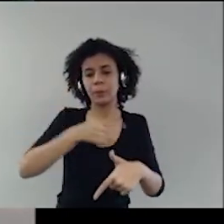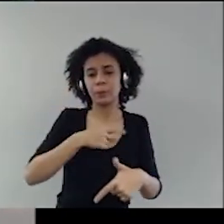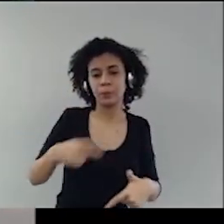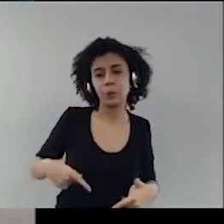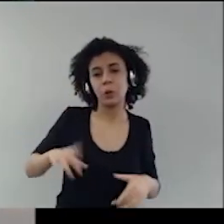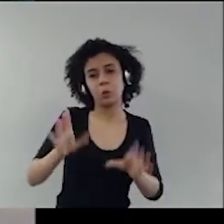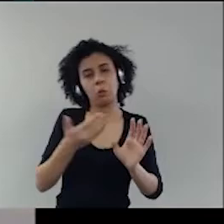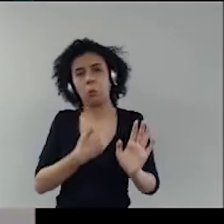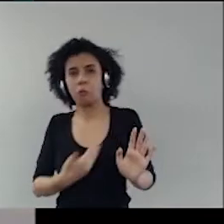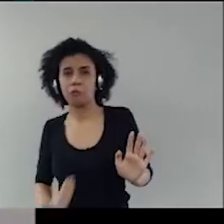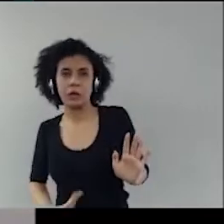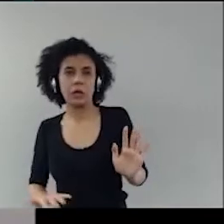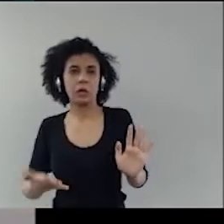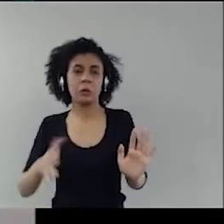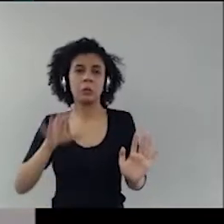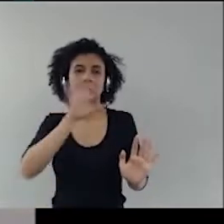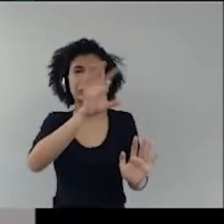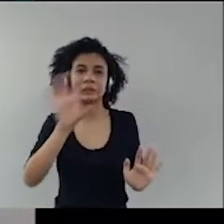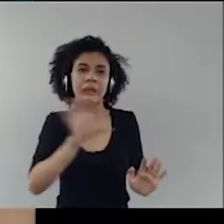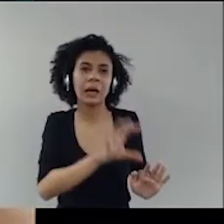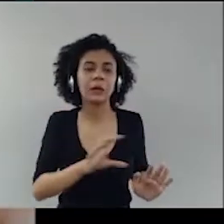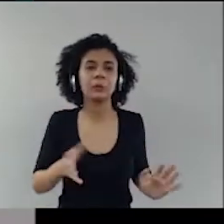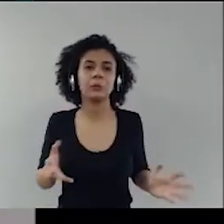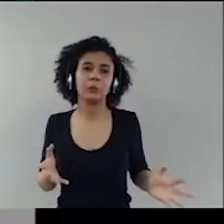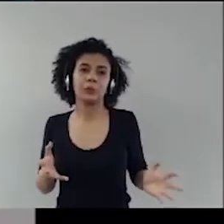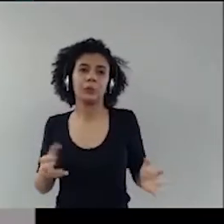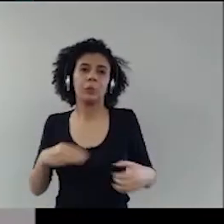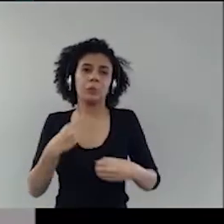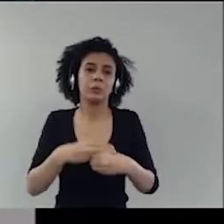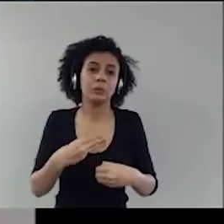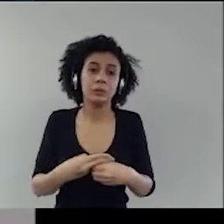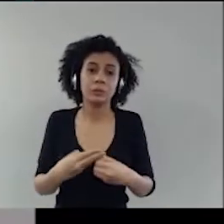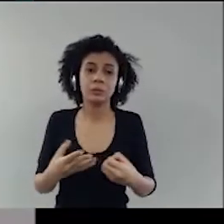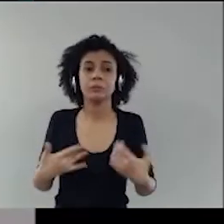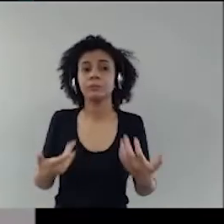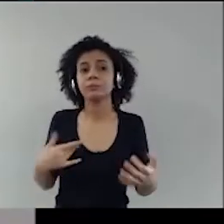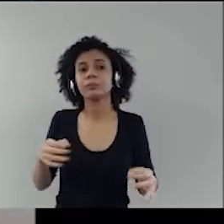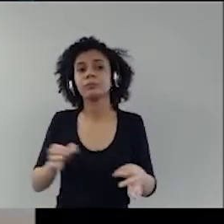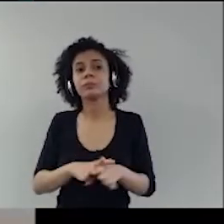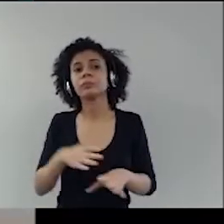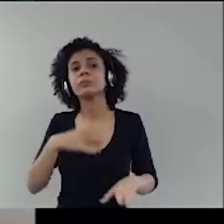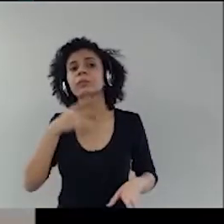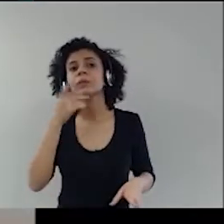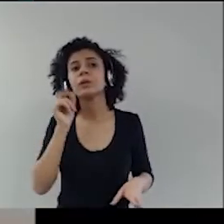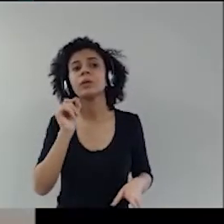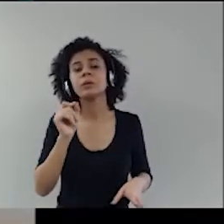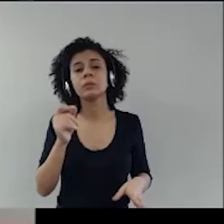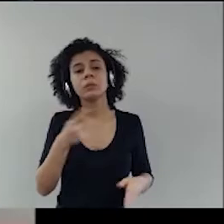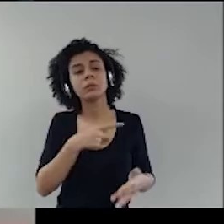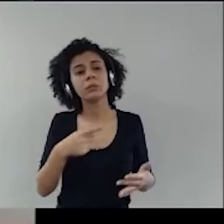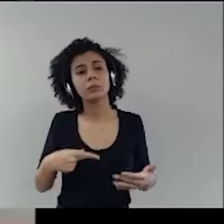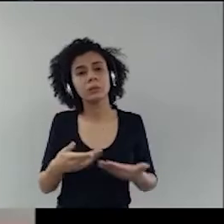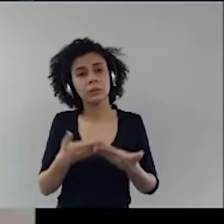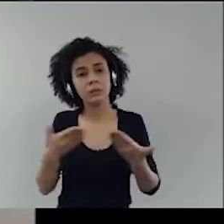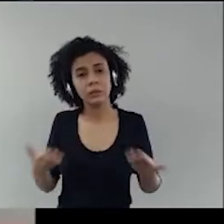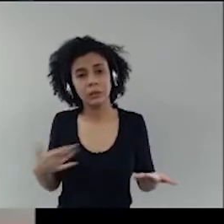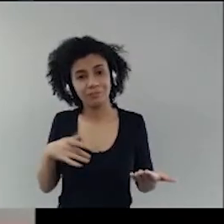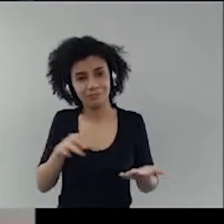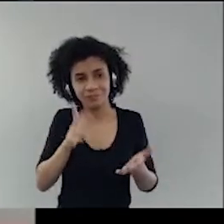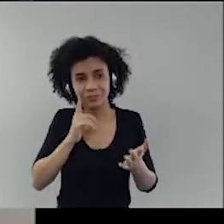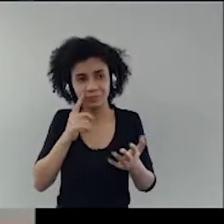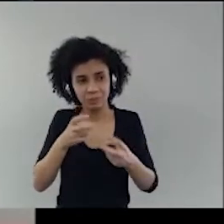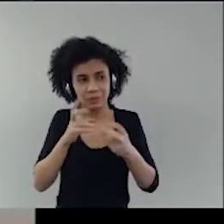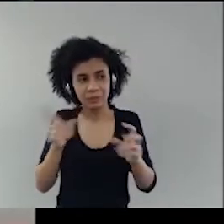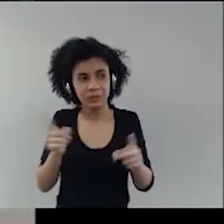União, seja Estado, seja município. E aí, encerro a minha fala aqui, presidente Tiago, porque me parece que já